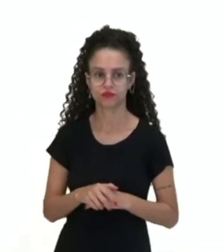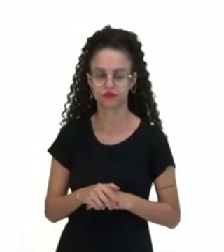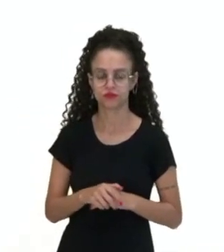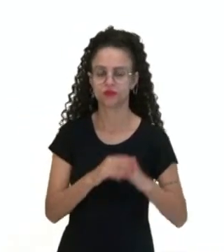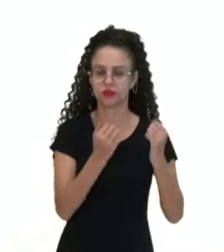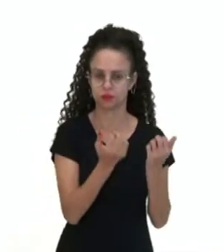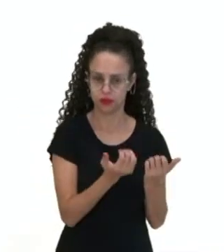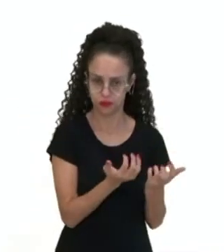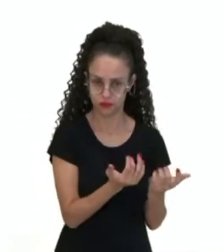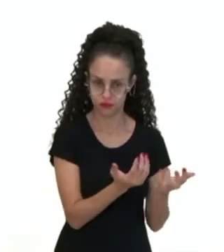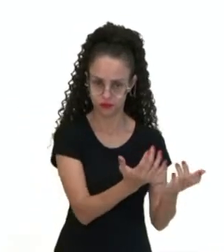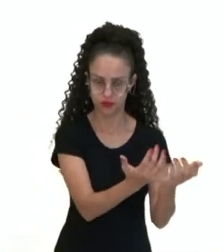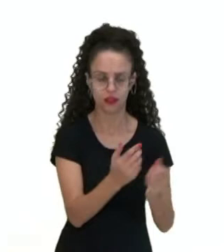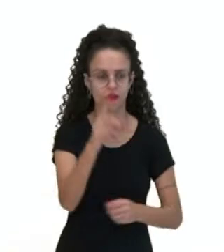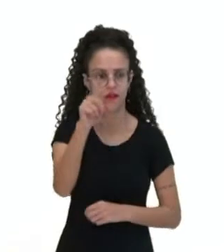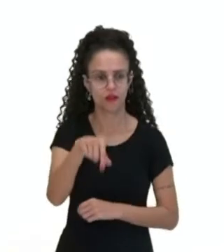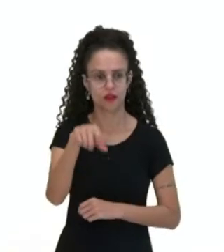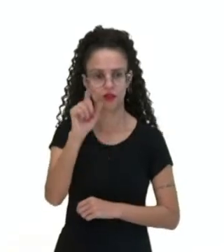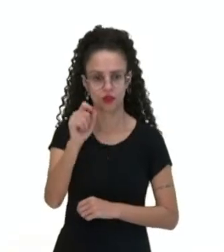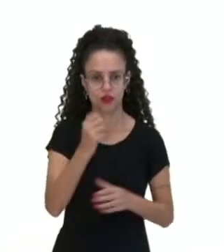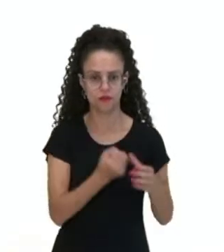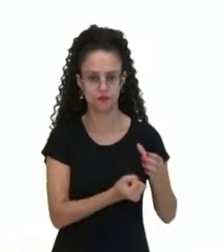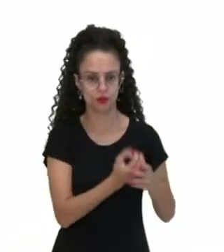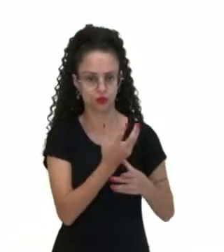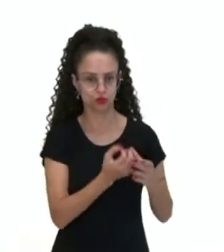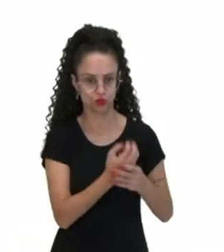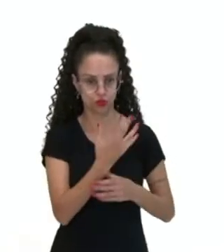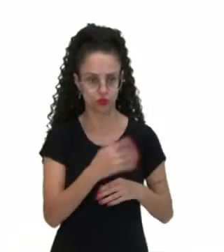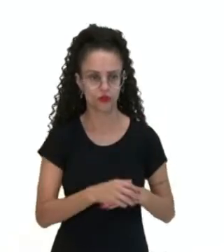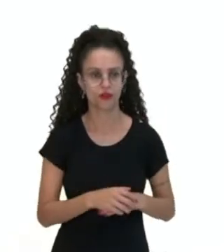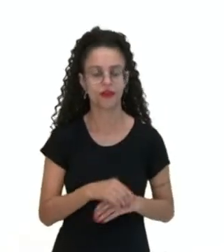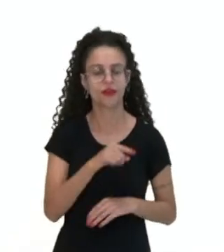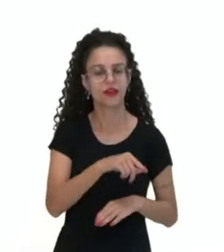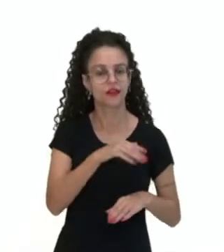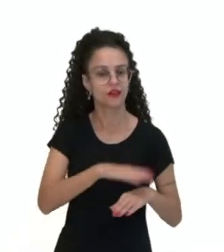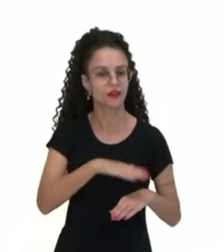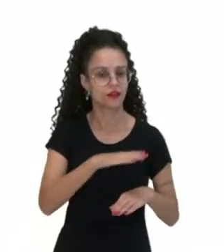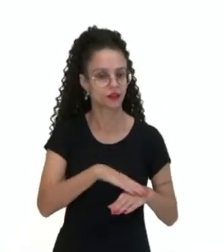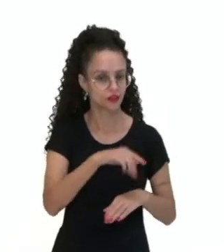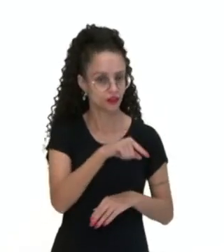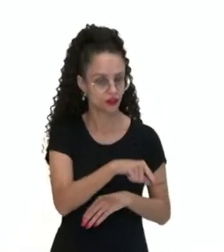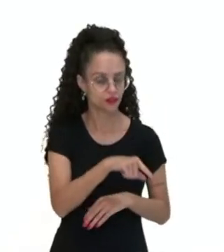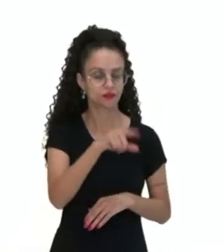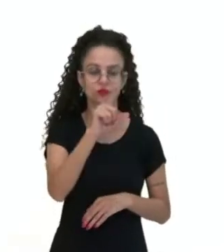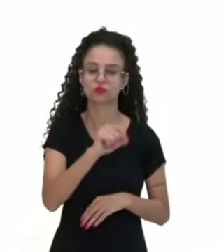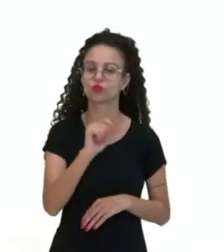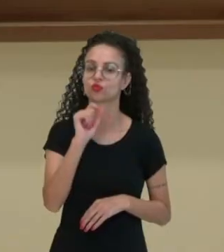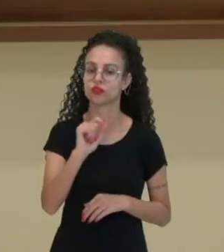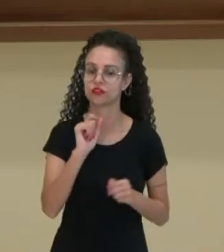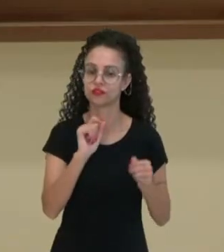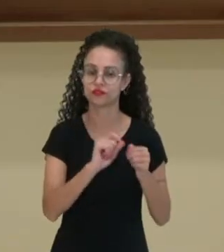essa plantinha que é a produtora. É ela, portanto, quem vai realizar o processo